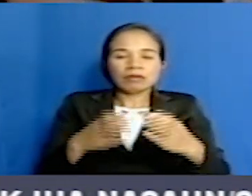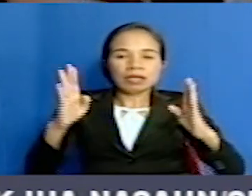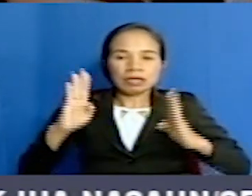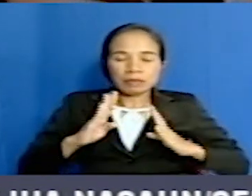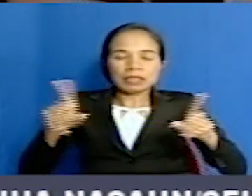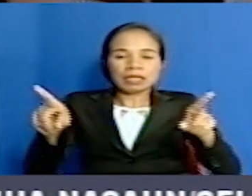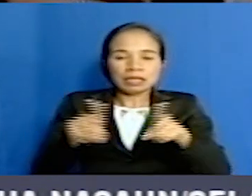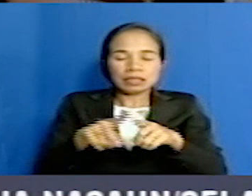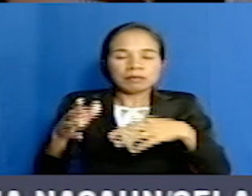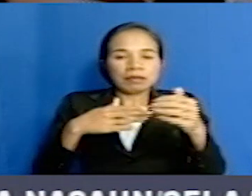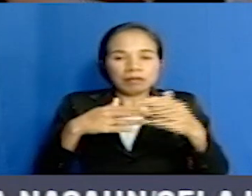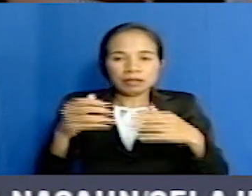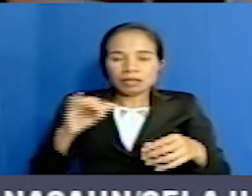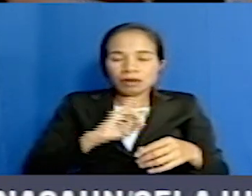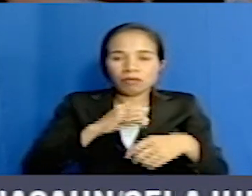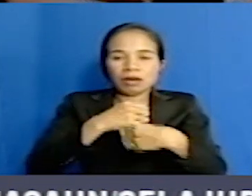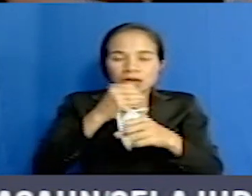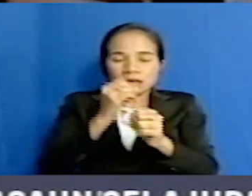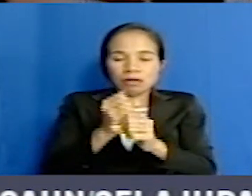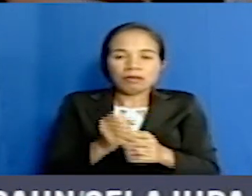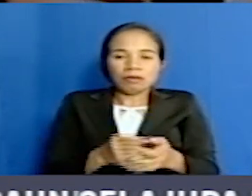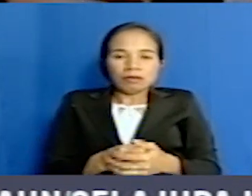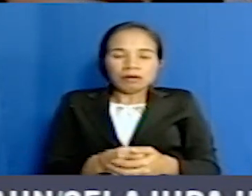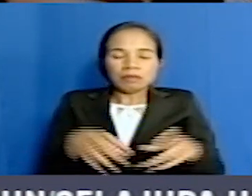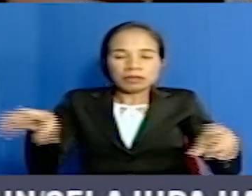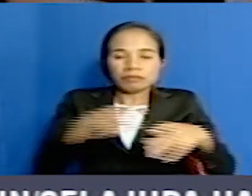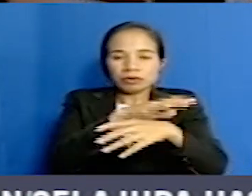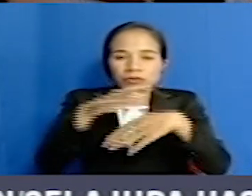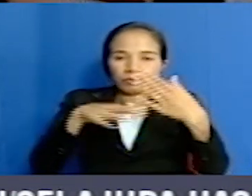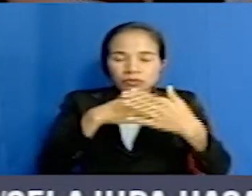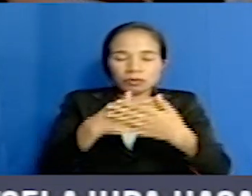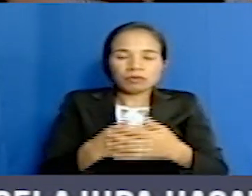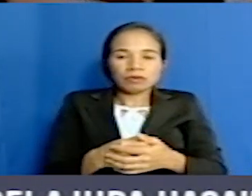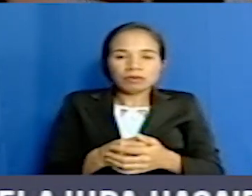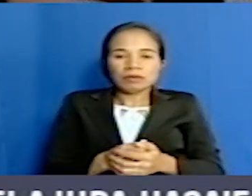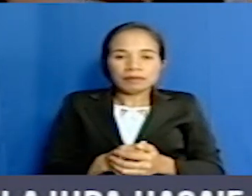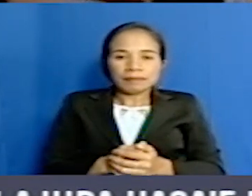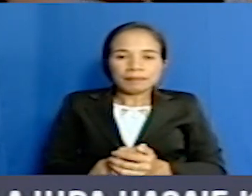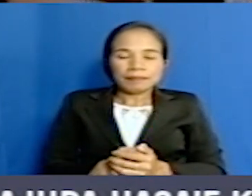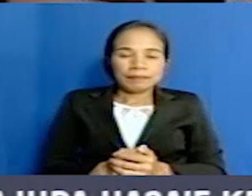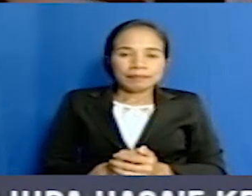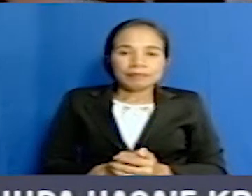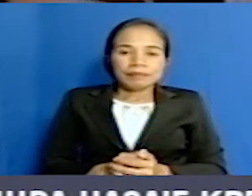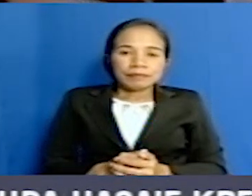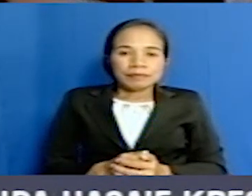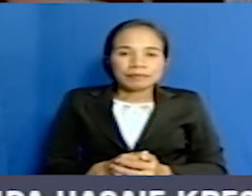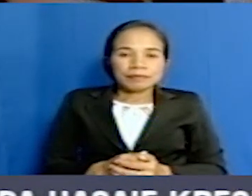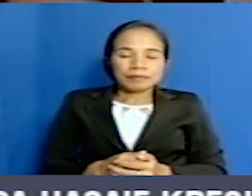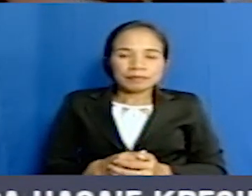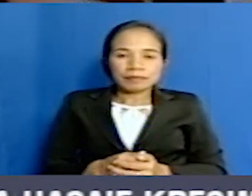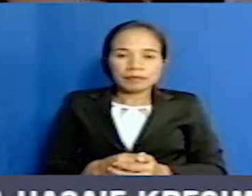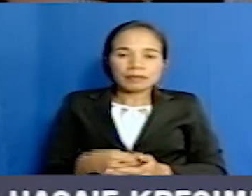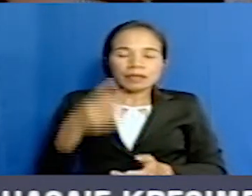vai vai ao halo, a instituição rototo, a tu colher em nome do Conselho da Imprensa. Rafael Virgílio